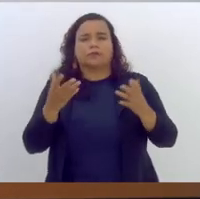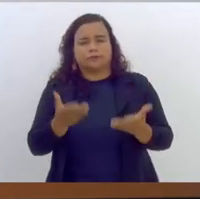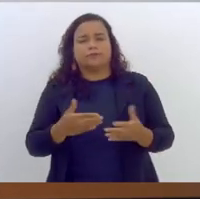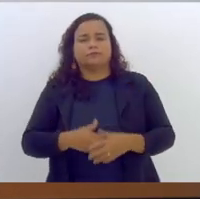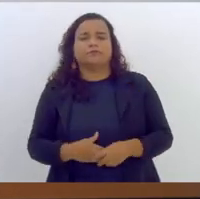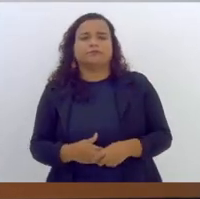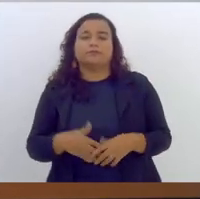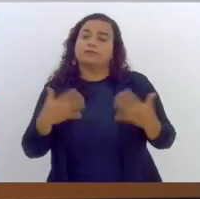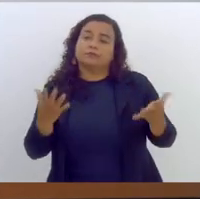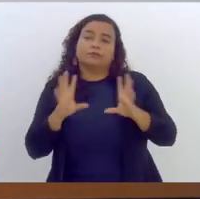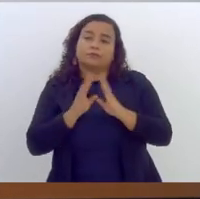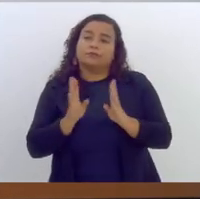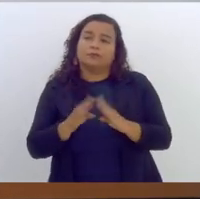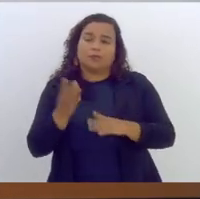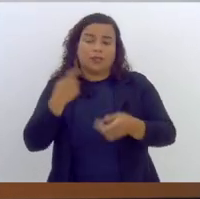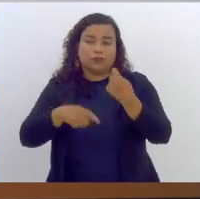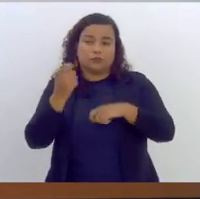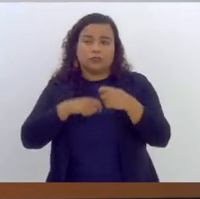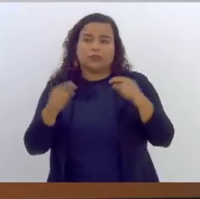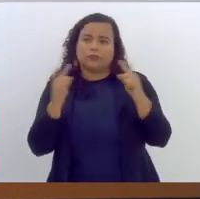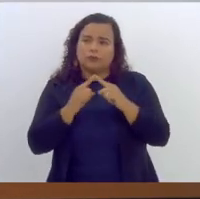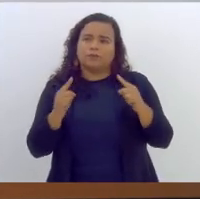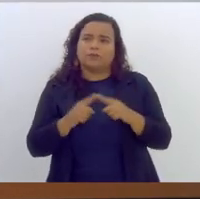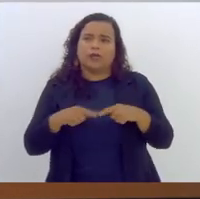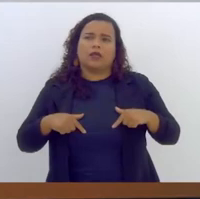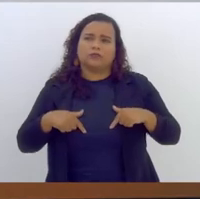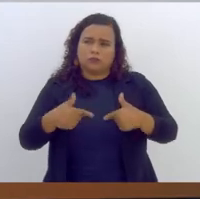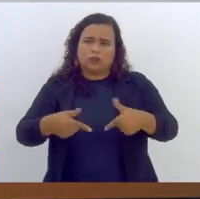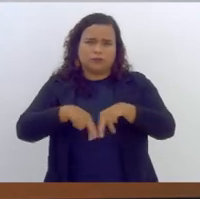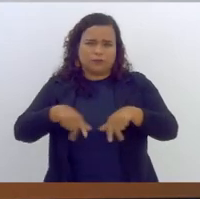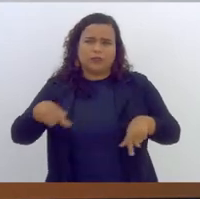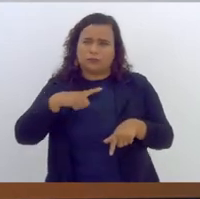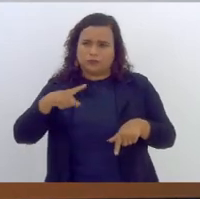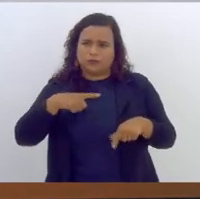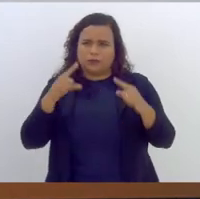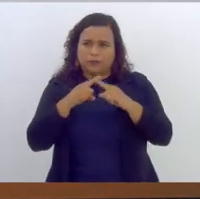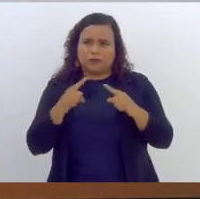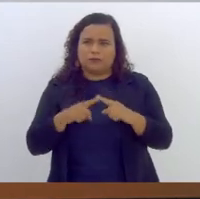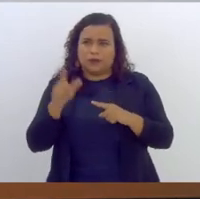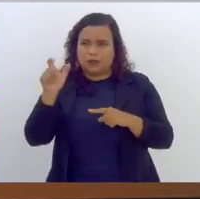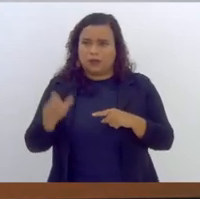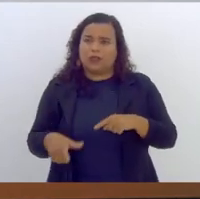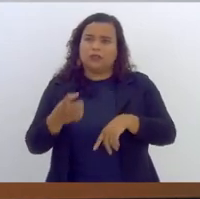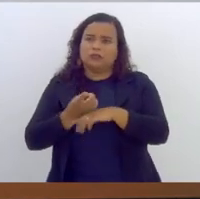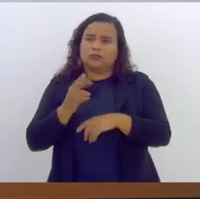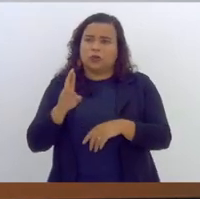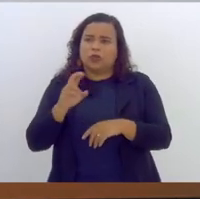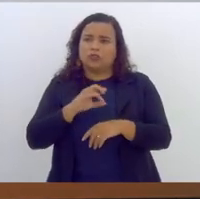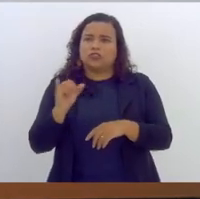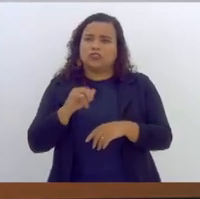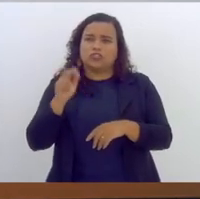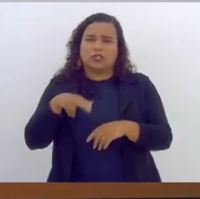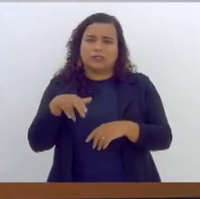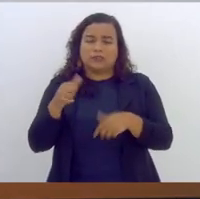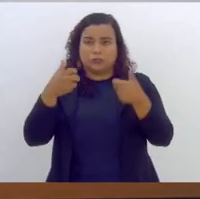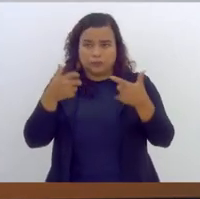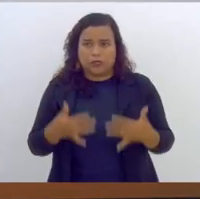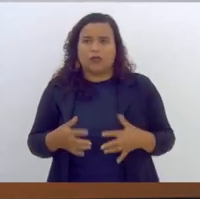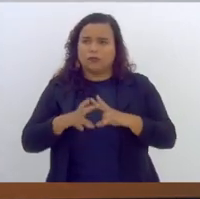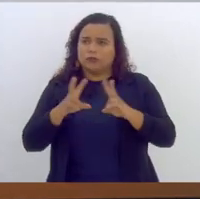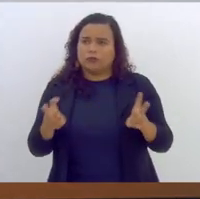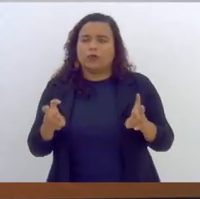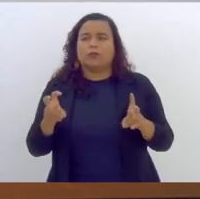bem a administração ela tem adotado medidas como o Dr Jansen já comentou para o aumento de